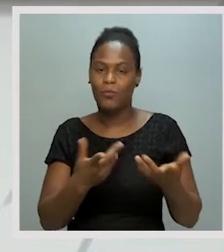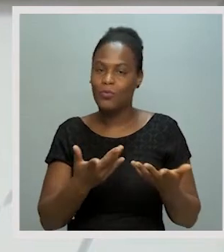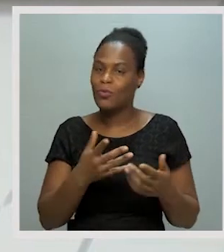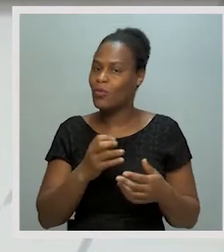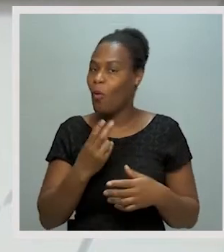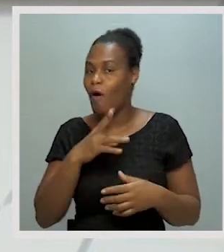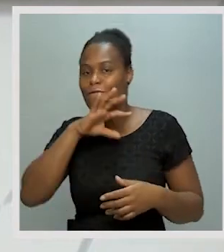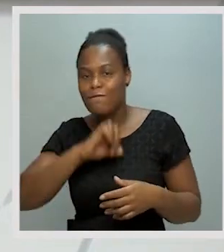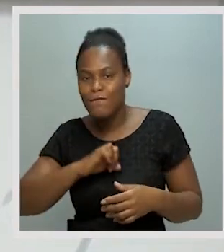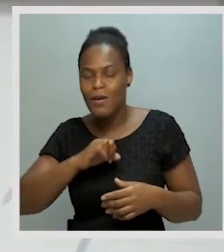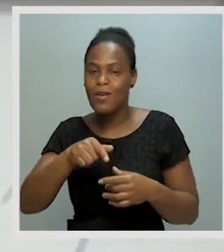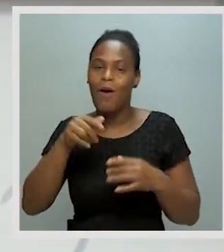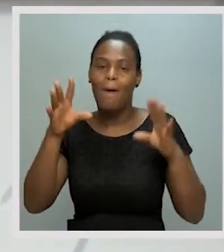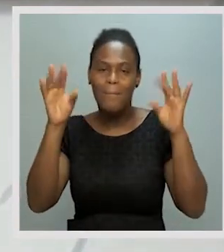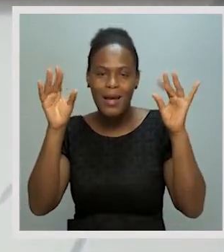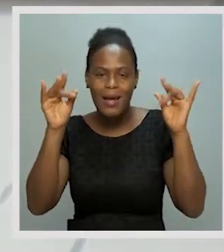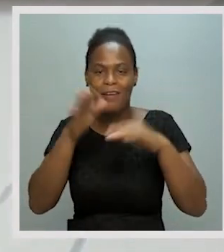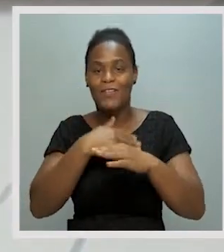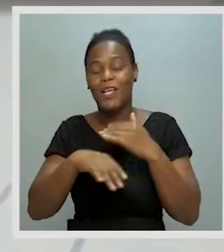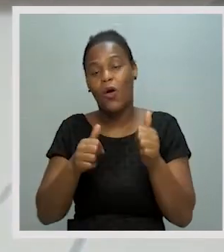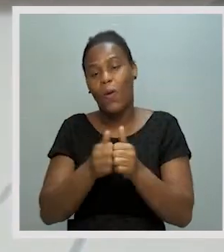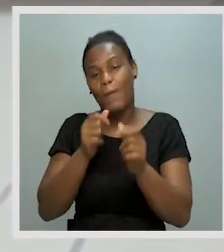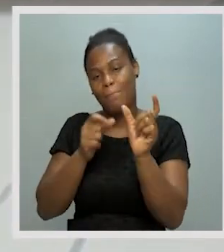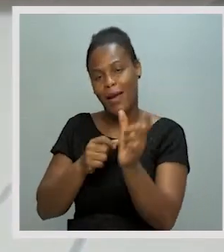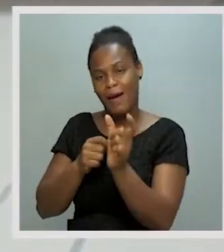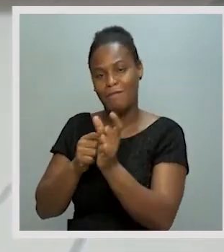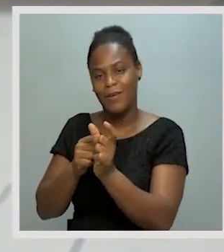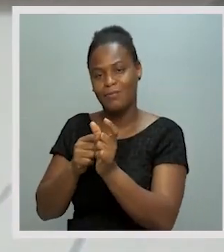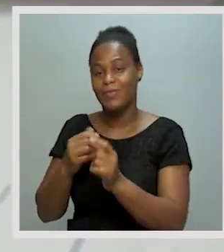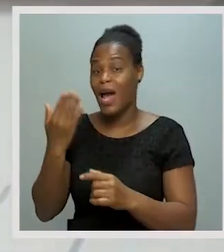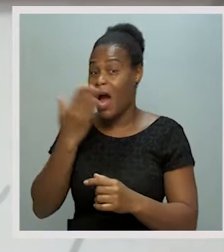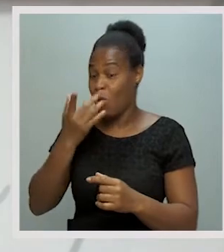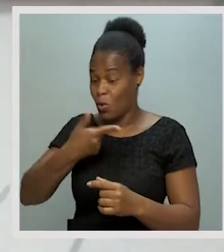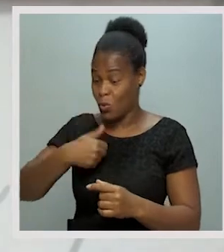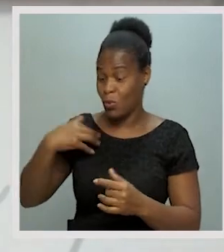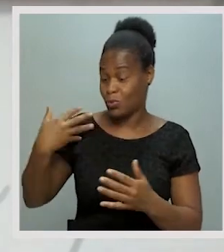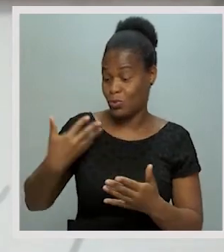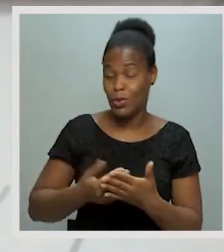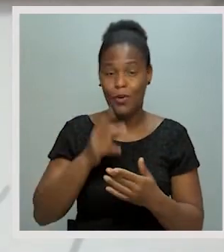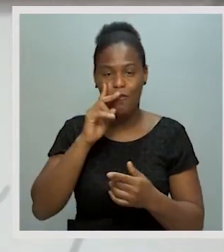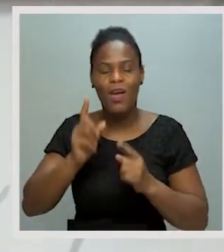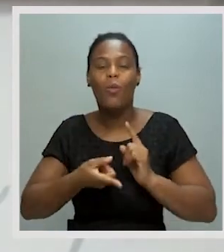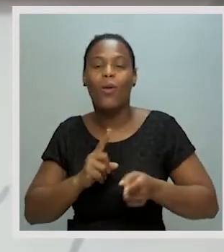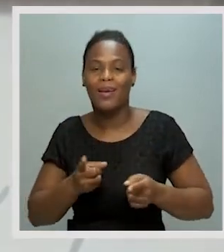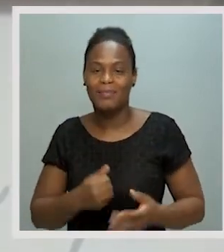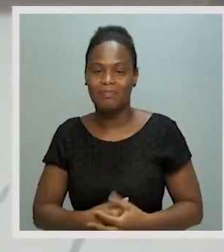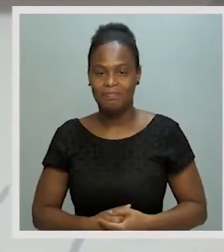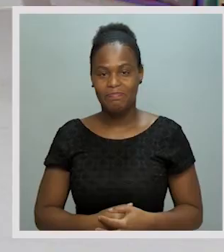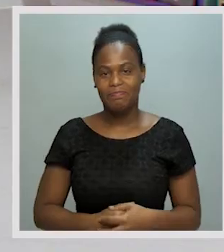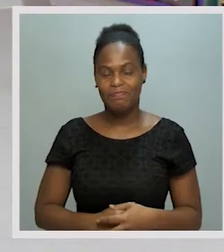filhos, acabamos por fazer brincadeiras com as palavras. Ao longo da nossa aula nós vamos ver o que é